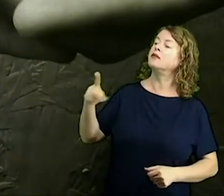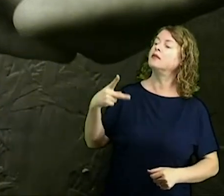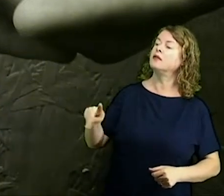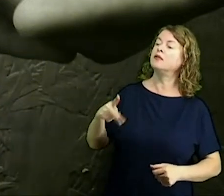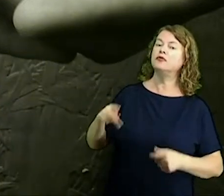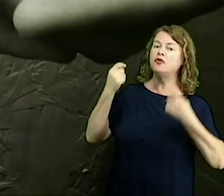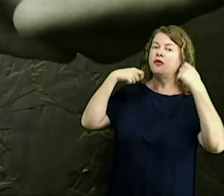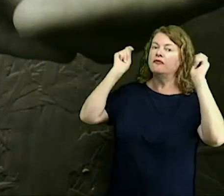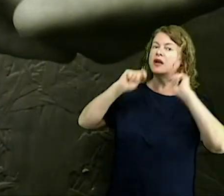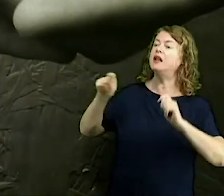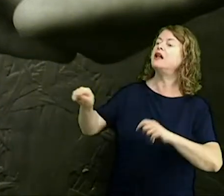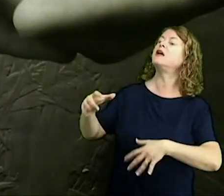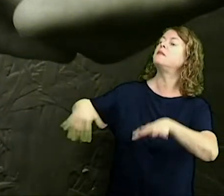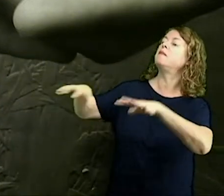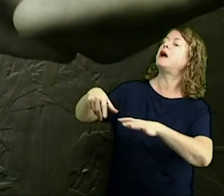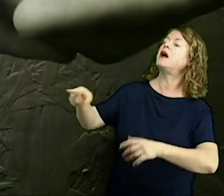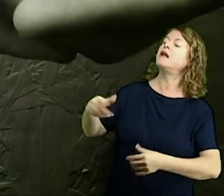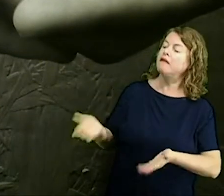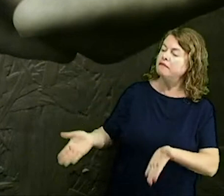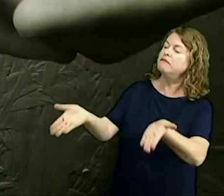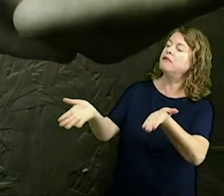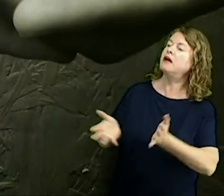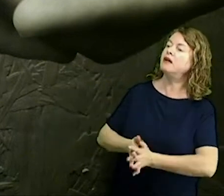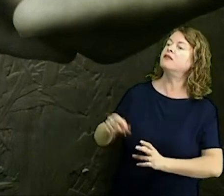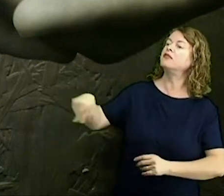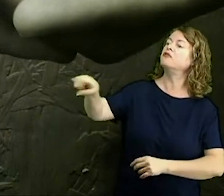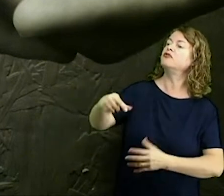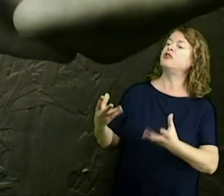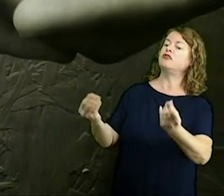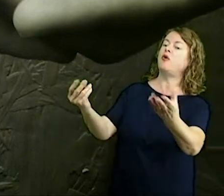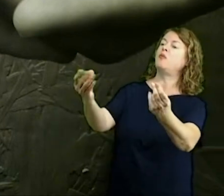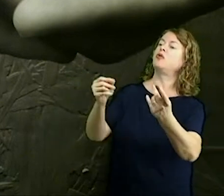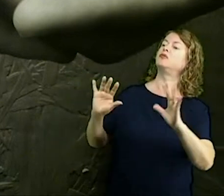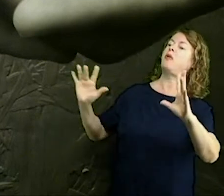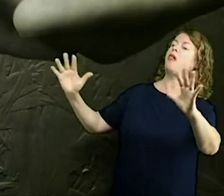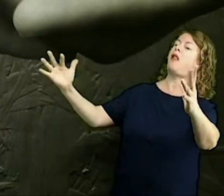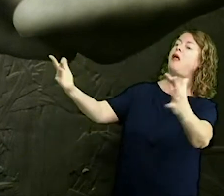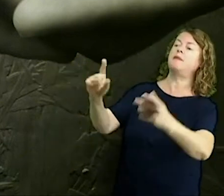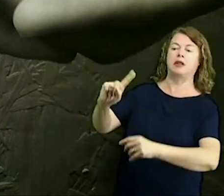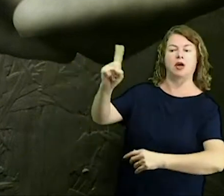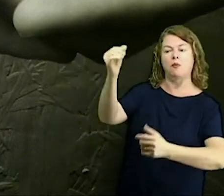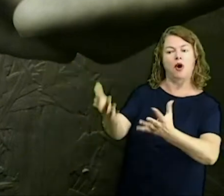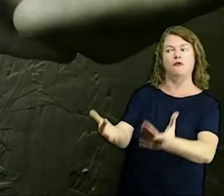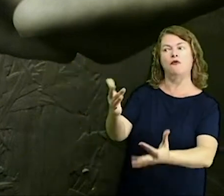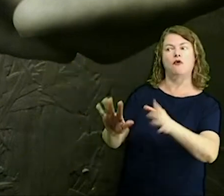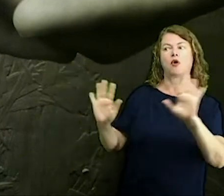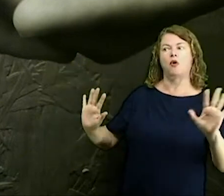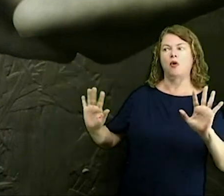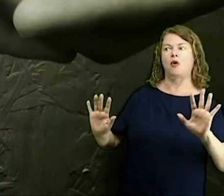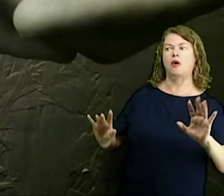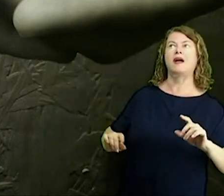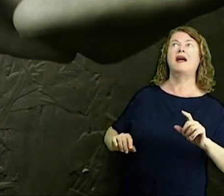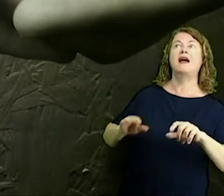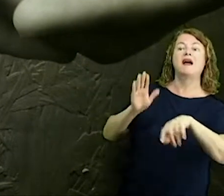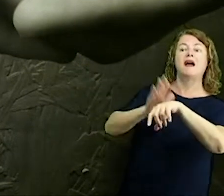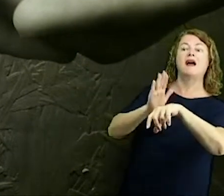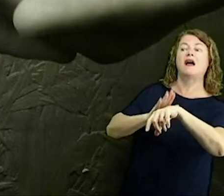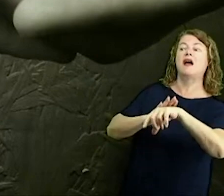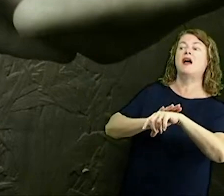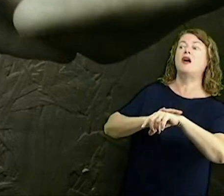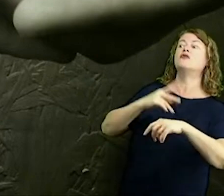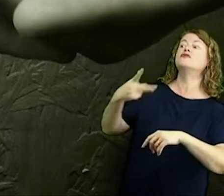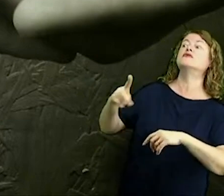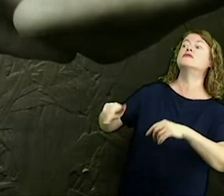muitos, e invocai o nome do vosso Deus e não lhe ponhas fogo. E tomaram o bezerro que lhes deram e prepararam e invocaram o nome do Senhor. Era